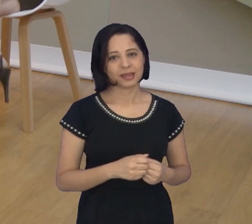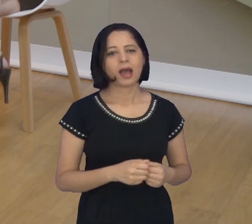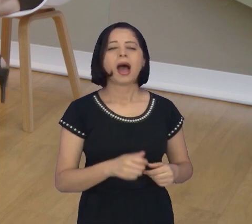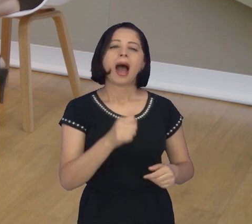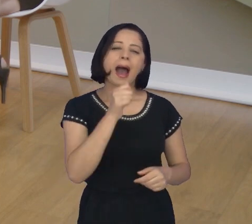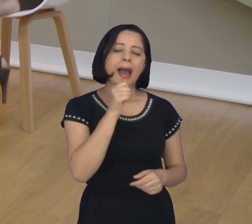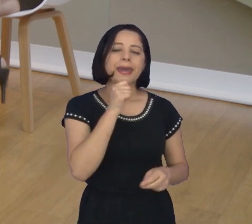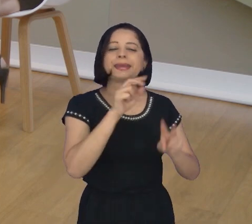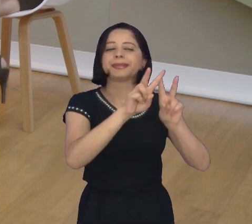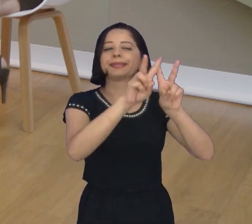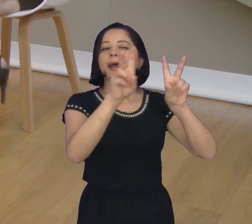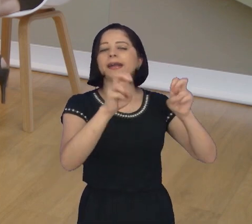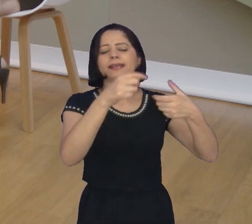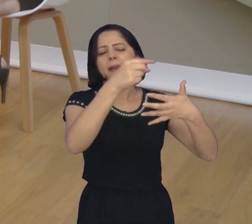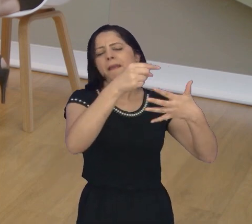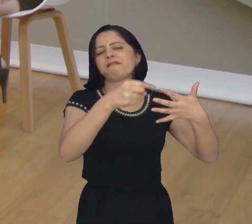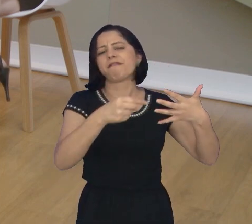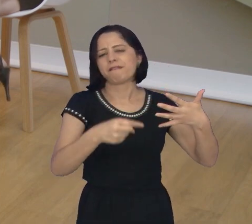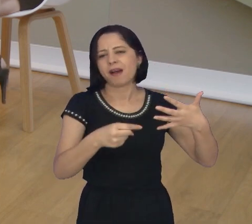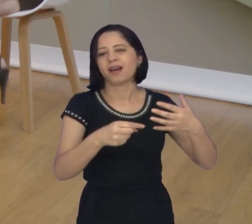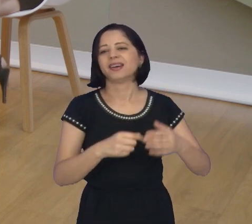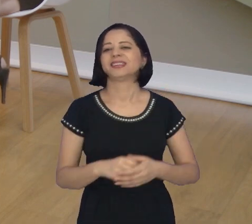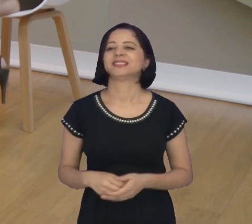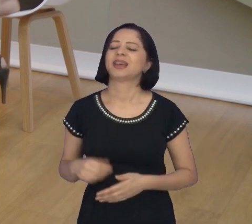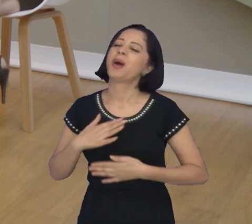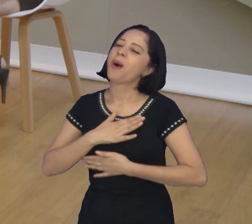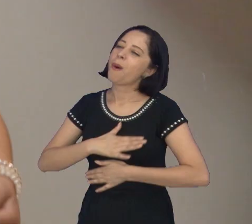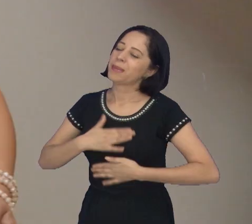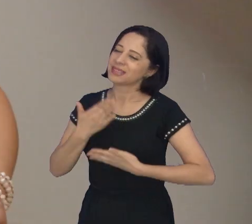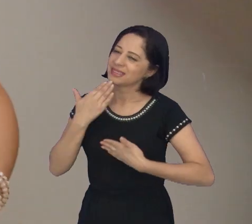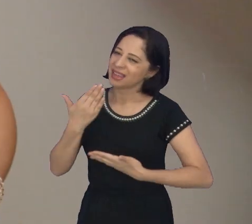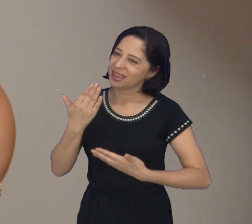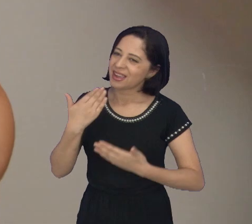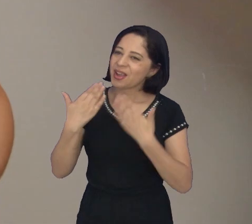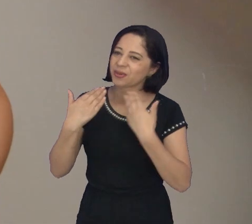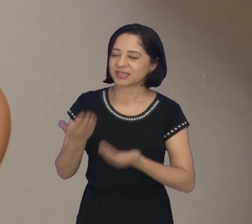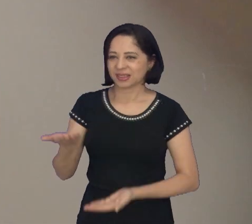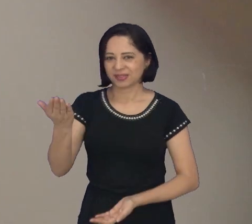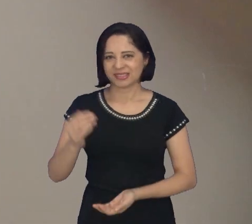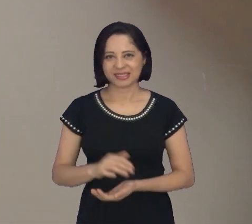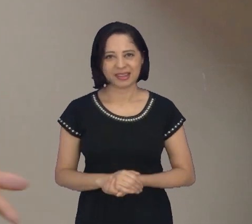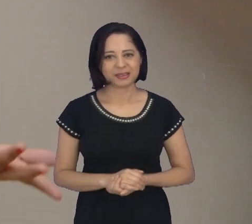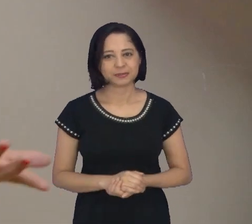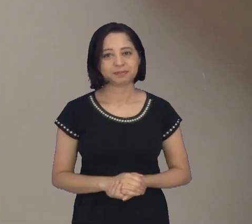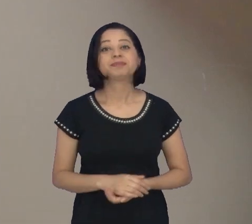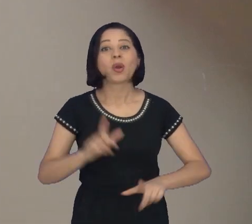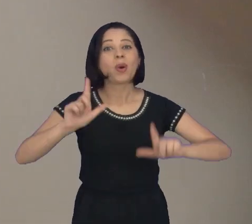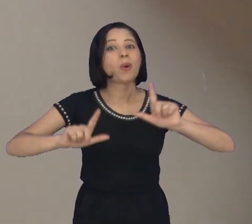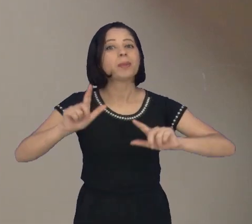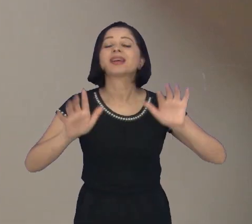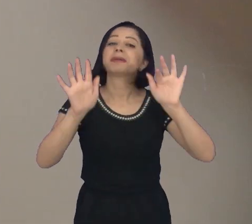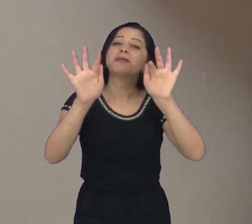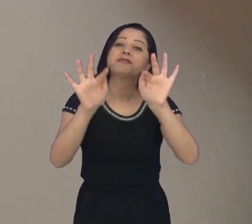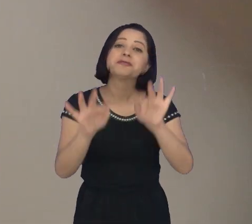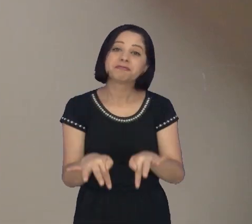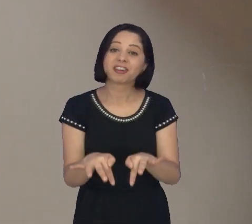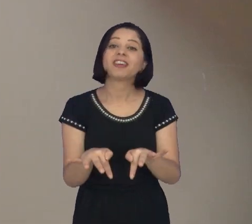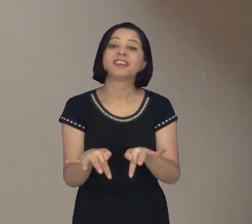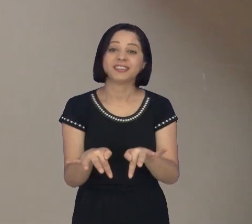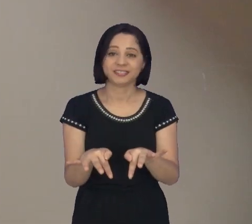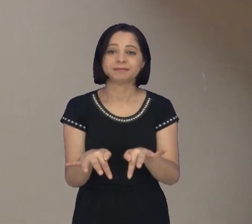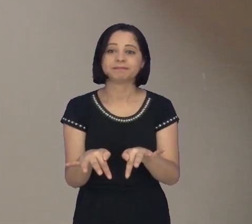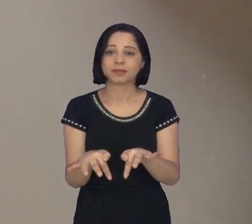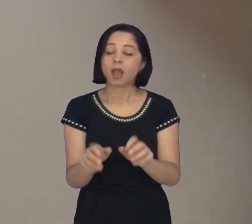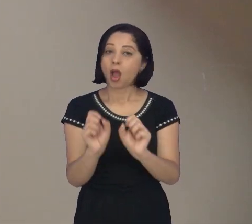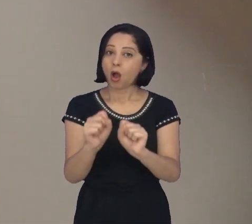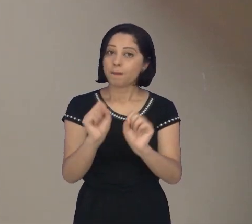muitos assuntos ainda para tratar aqui. Foi um prazer. Obrigadão. Bom, gente, é isso aí. O De Bem com Você de hoje fica por aqui.